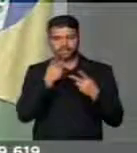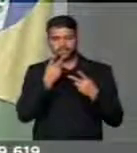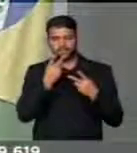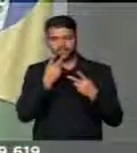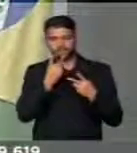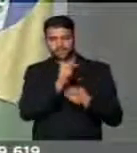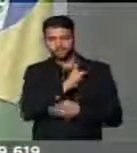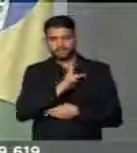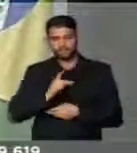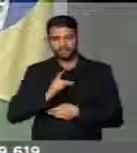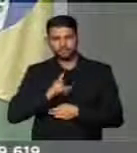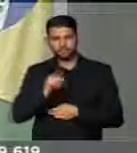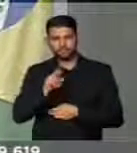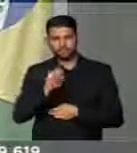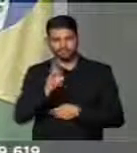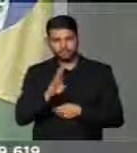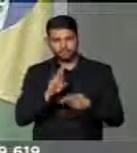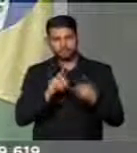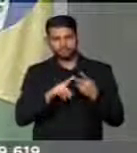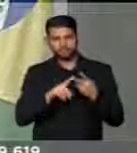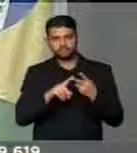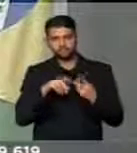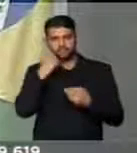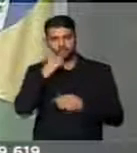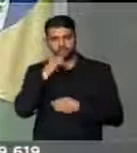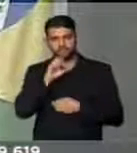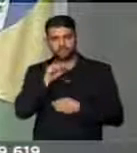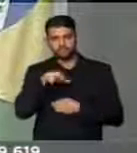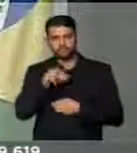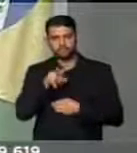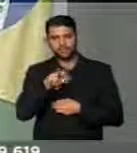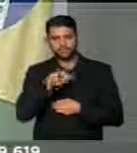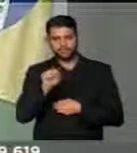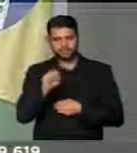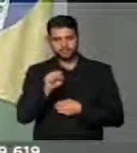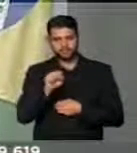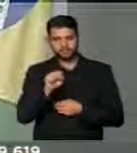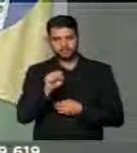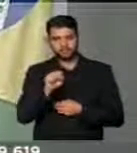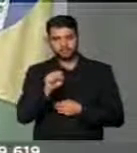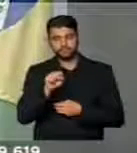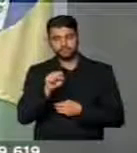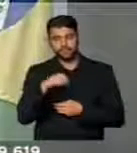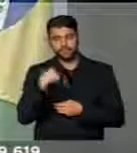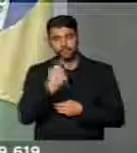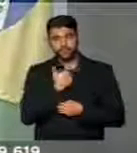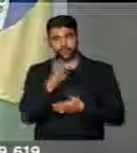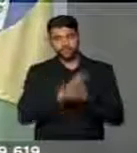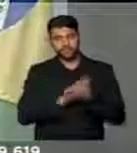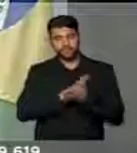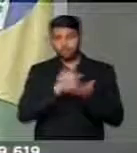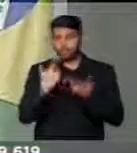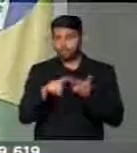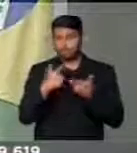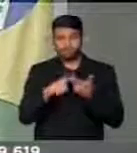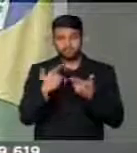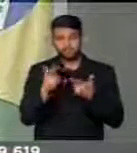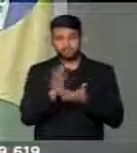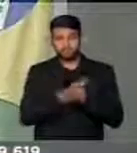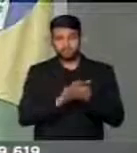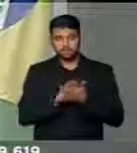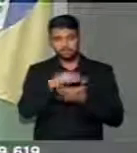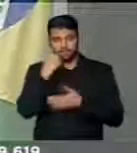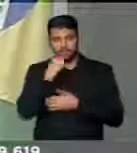respeito do presidente do PSDB, o senador Aécio Neves. E nós não temos nenhum problema